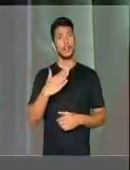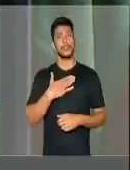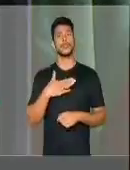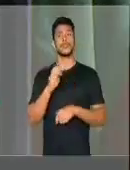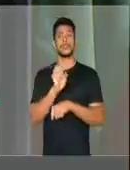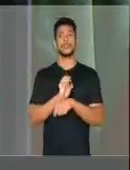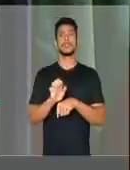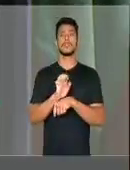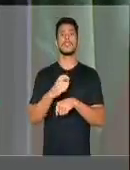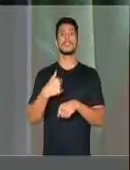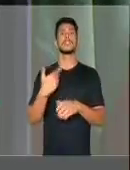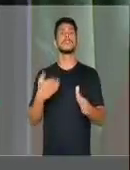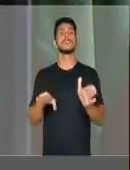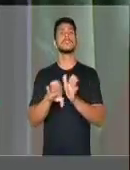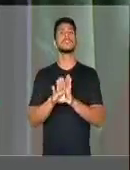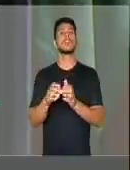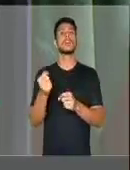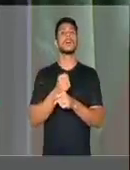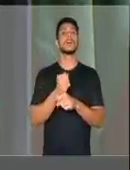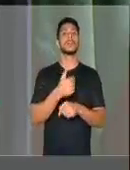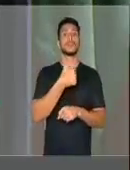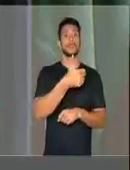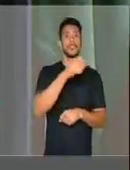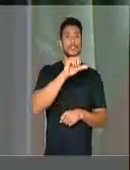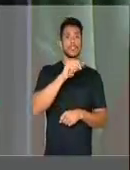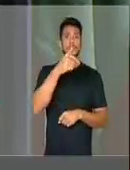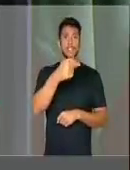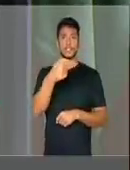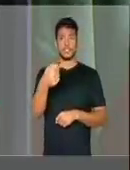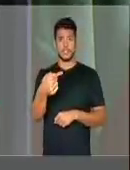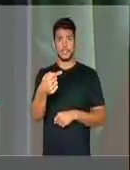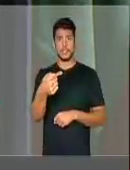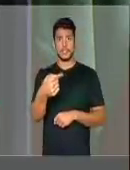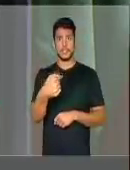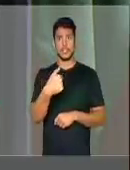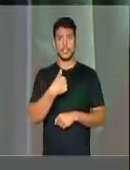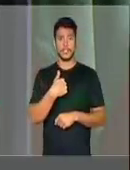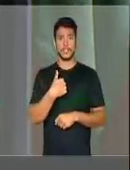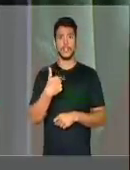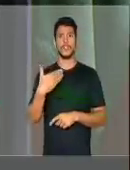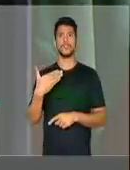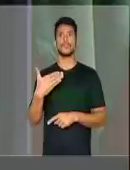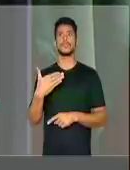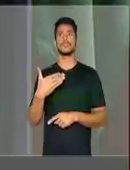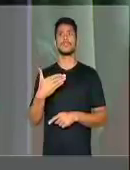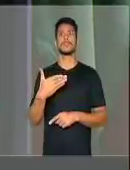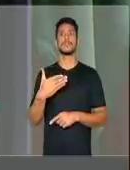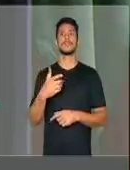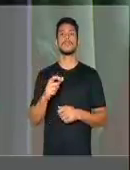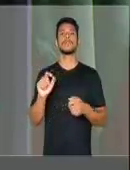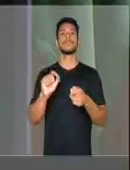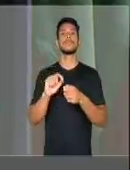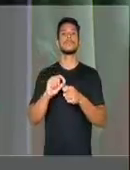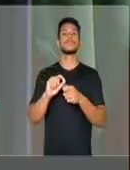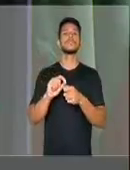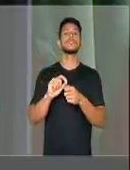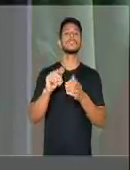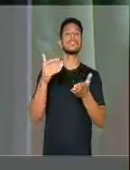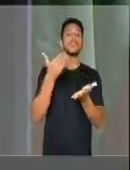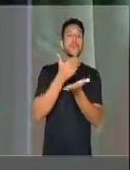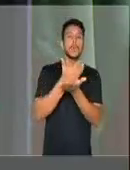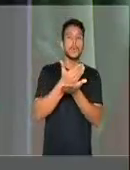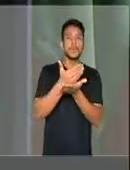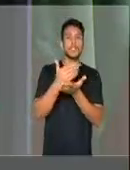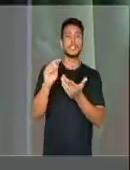eu que cheguei nesse hospital em 1977, no terceiro ano de medicina, foi lá que eu fiz, dei os primeiros pontos da minha vida, foi lá que eu resolvi